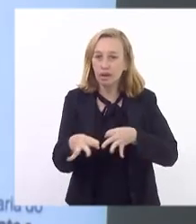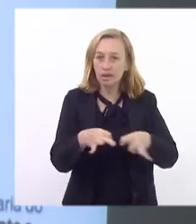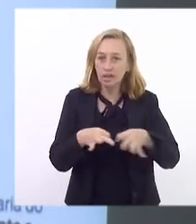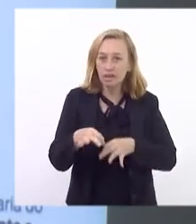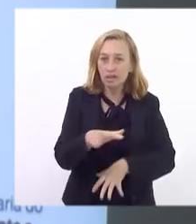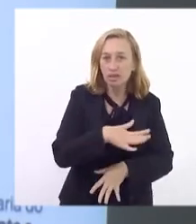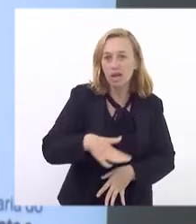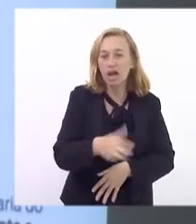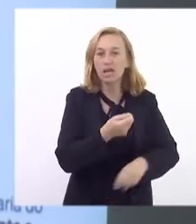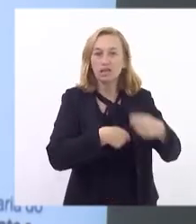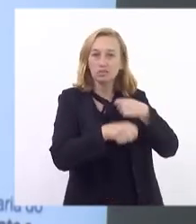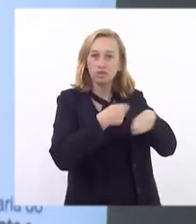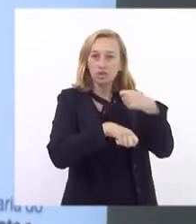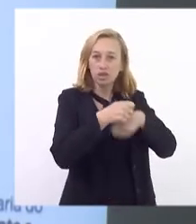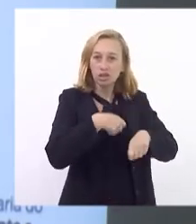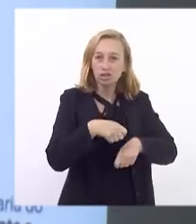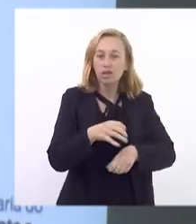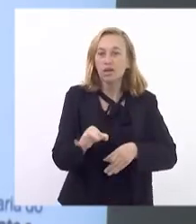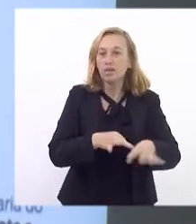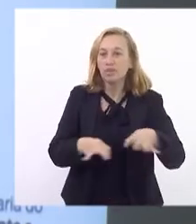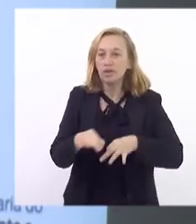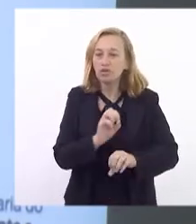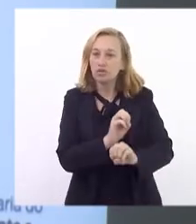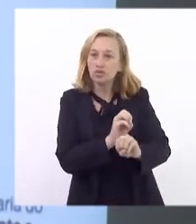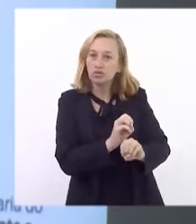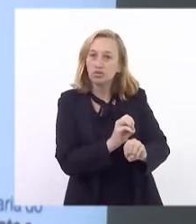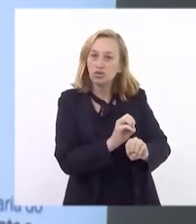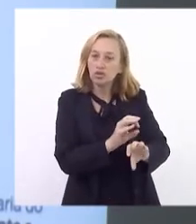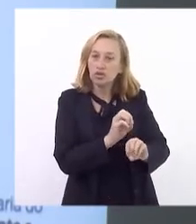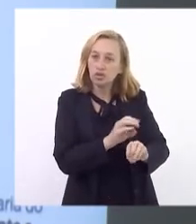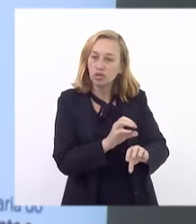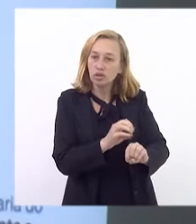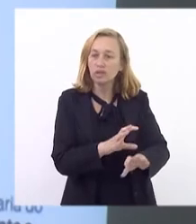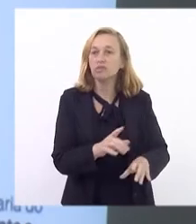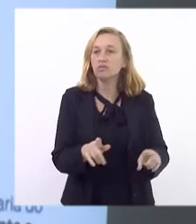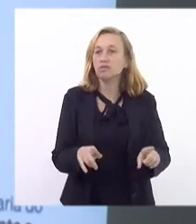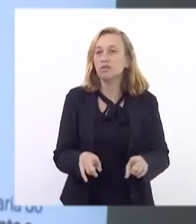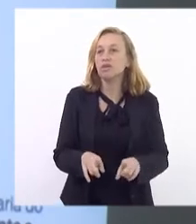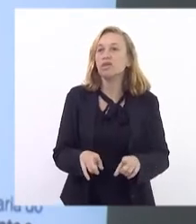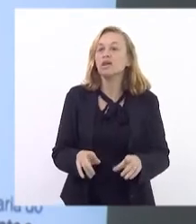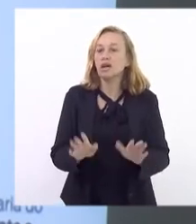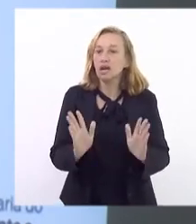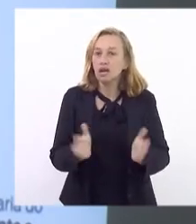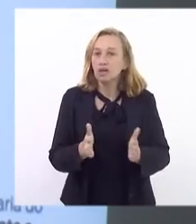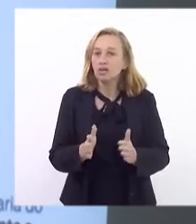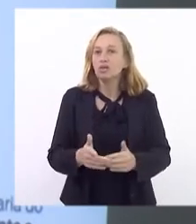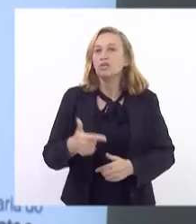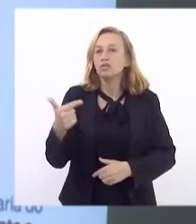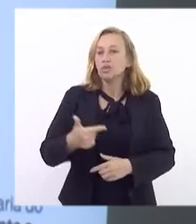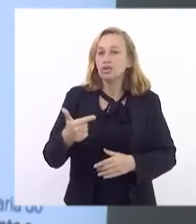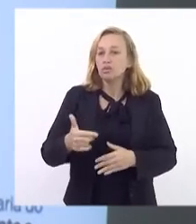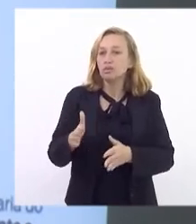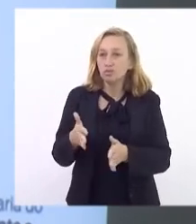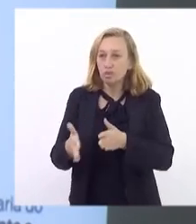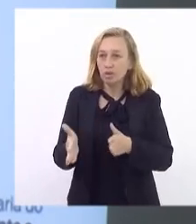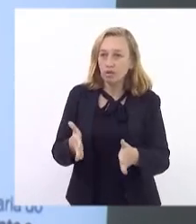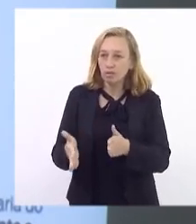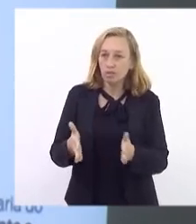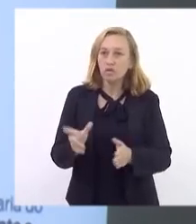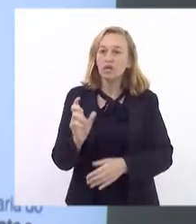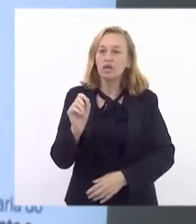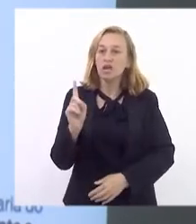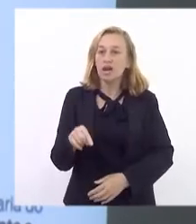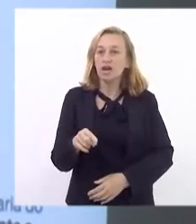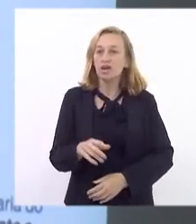área administrativa e plano de aula, enfim. E aí a gente entra na fase, no segundo ciclo, que é,